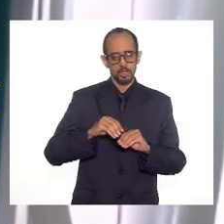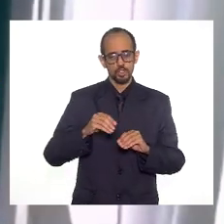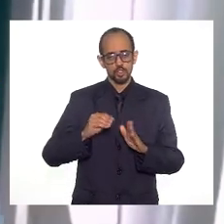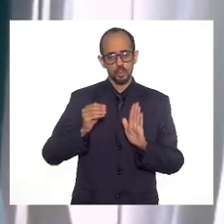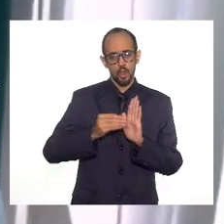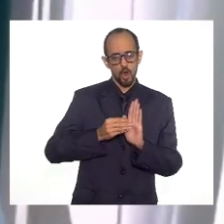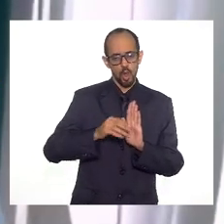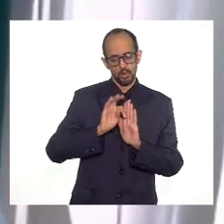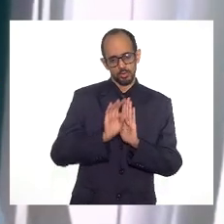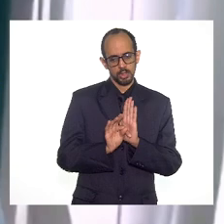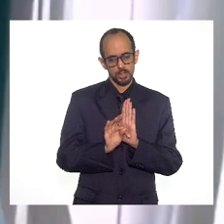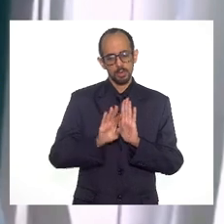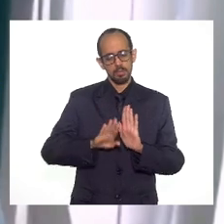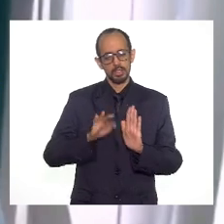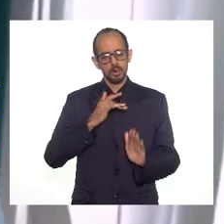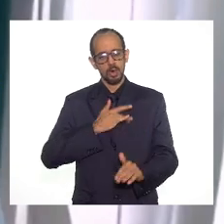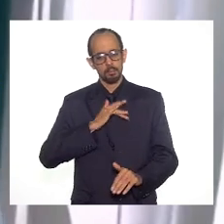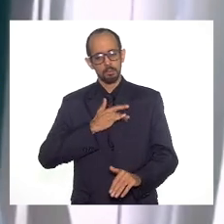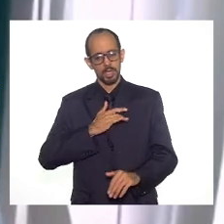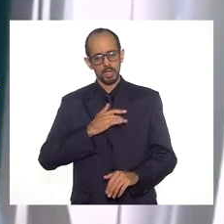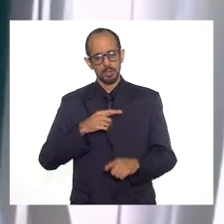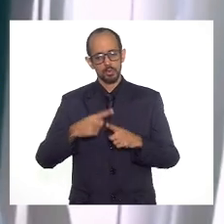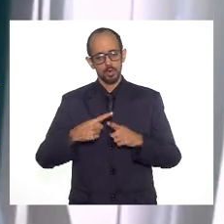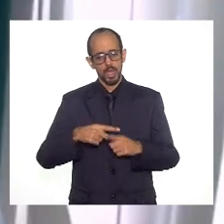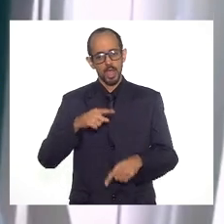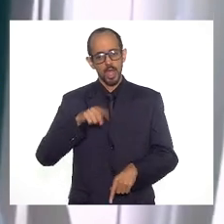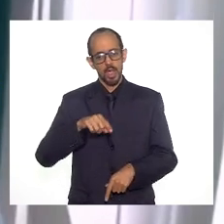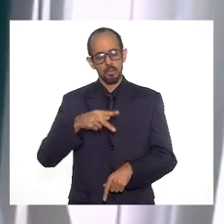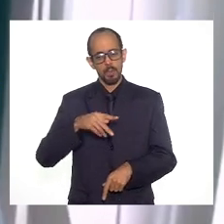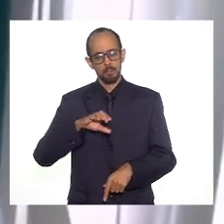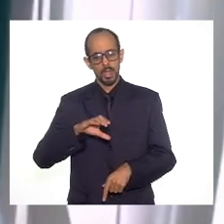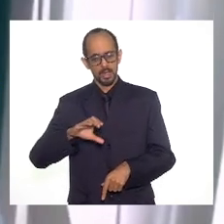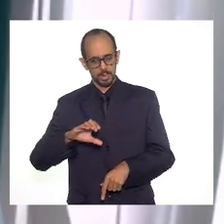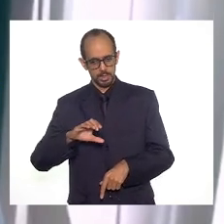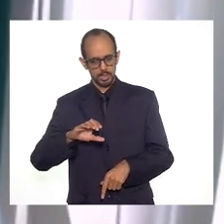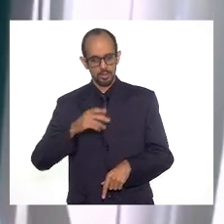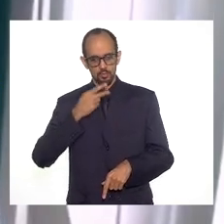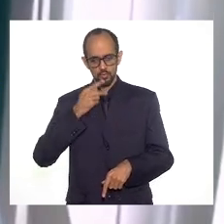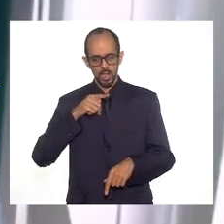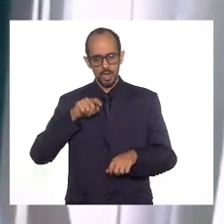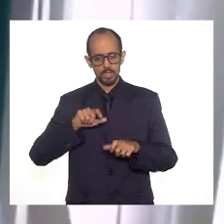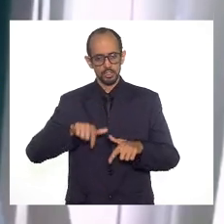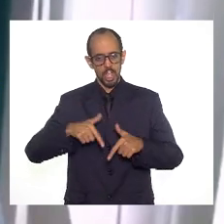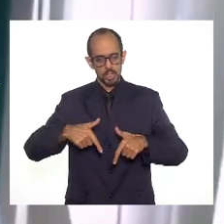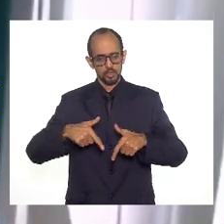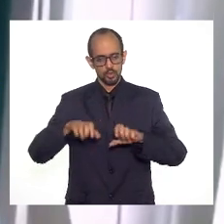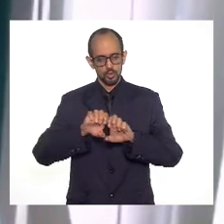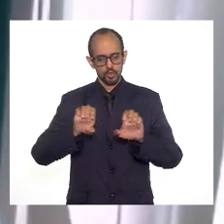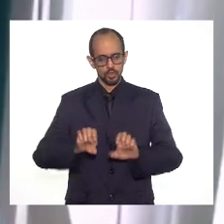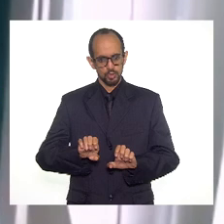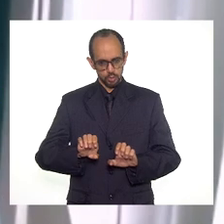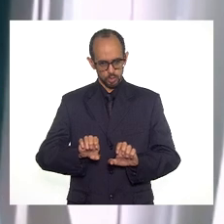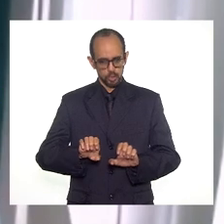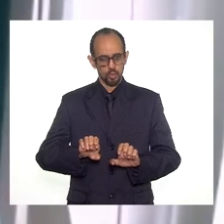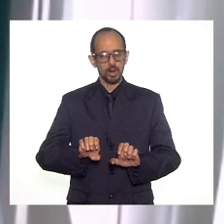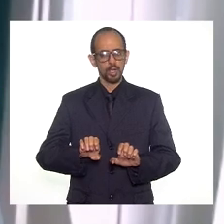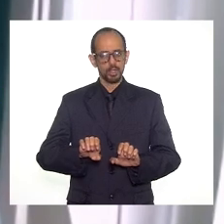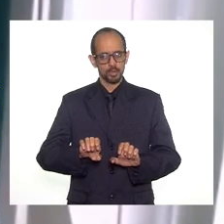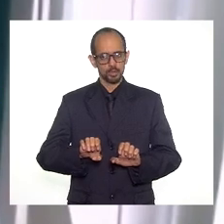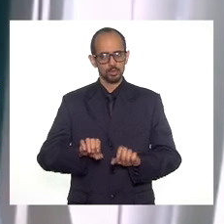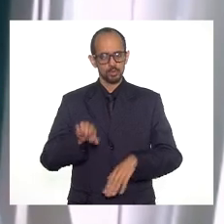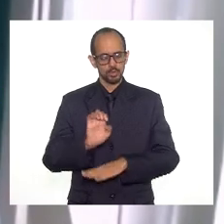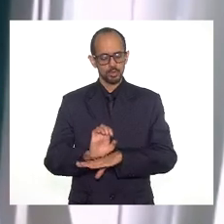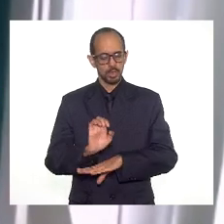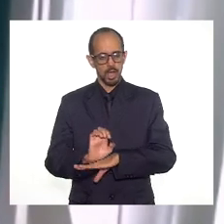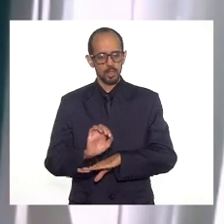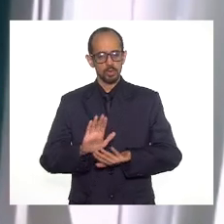Mas é uma pena, porque é uma linda PEC que fala de ações estruturantes, não é de ações pontuais, não é de ações paroquiais, mas eu acho que o Rio